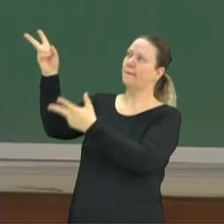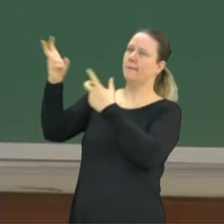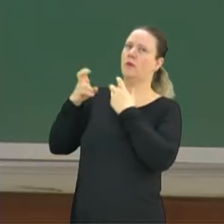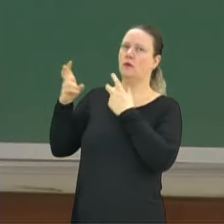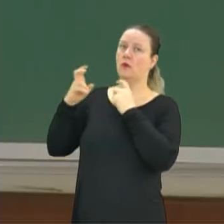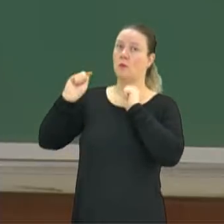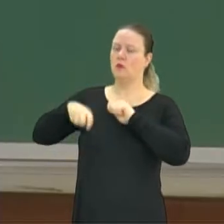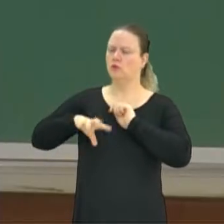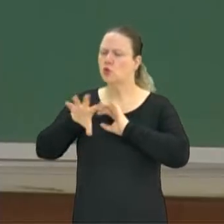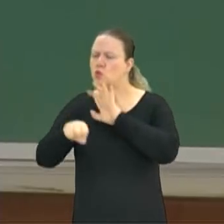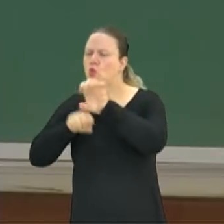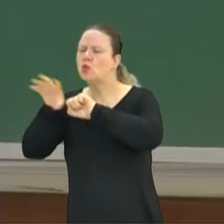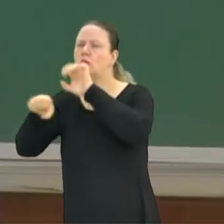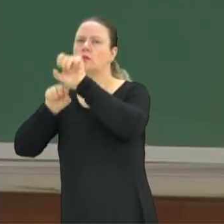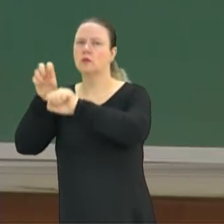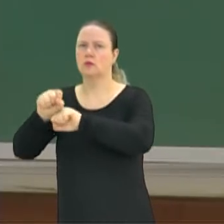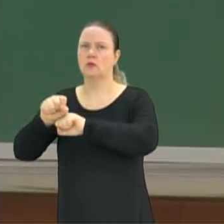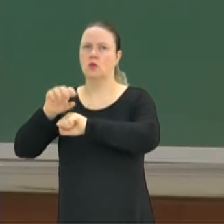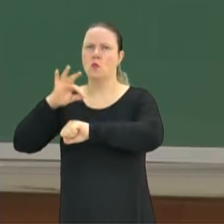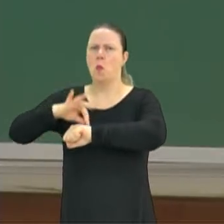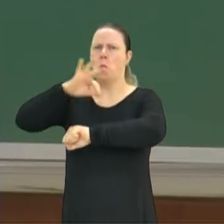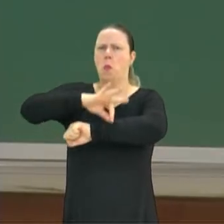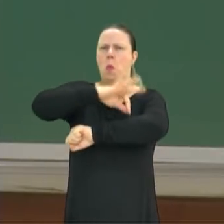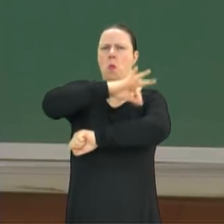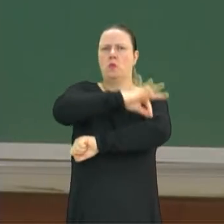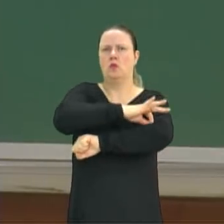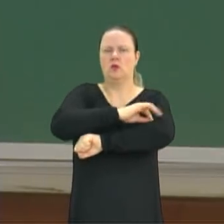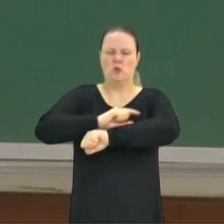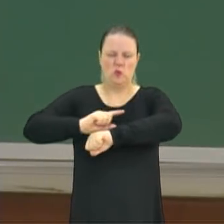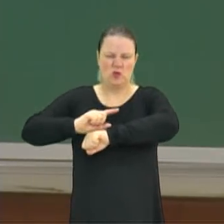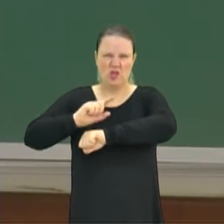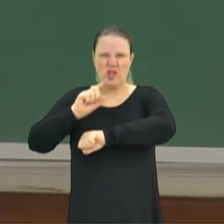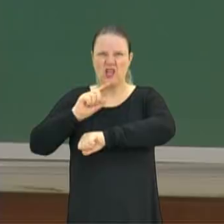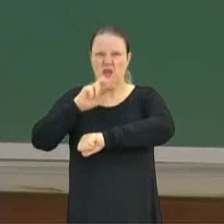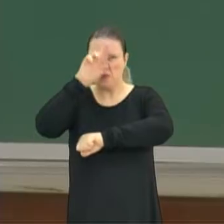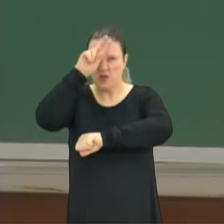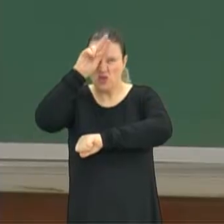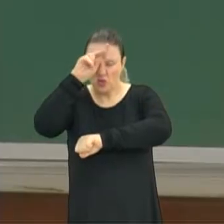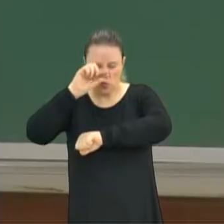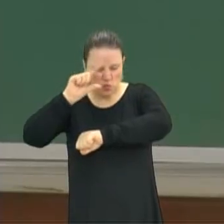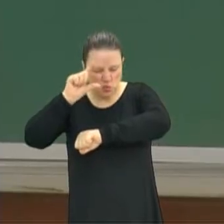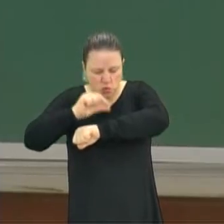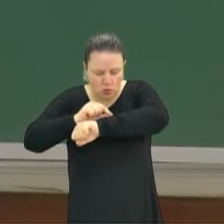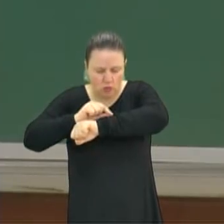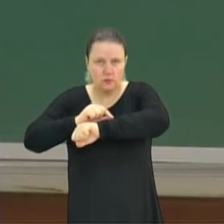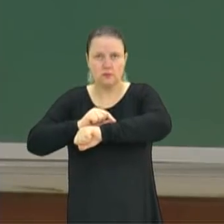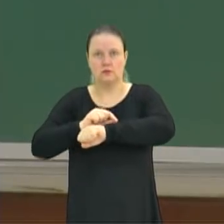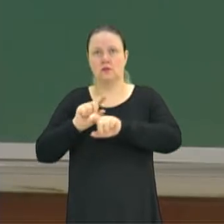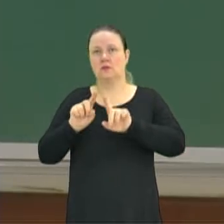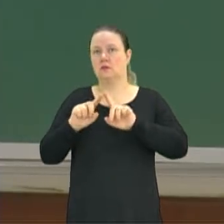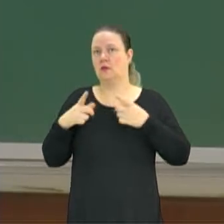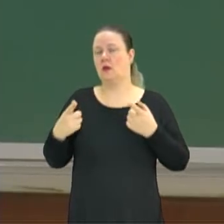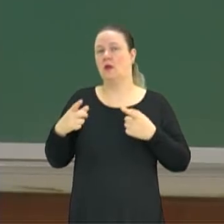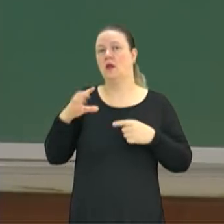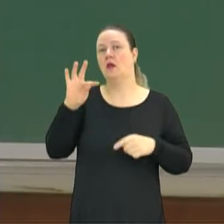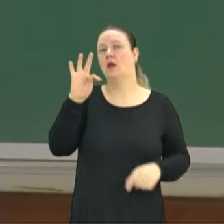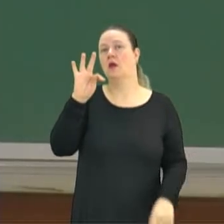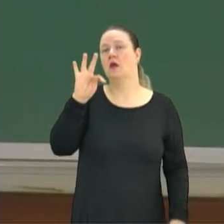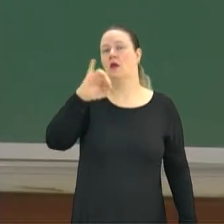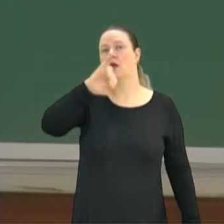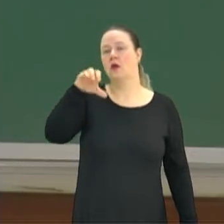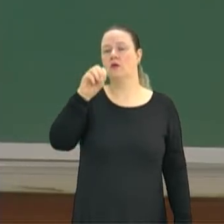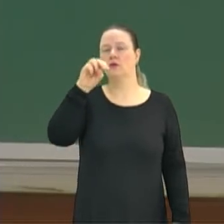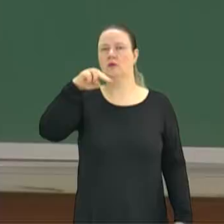pulgões? Pode, que está bem grandão ali. Pulgão, menos joaninha do que pulgão, né? Porque a joaninha vai se alimentar